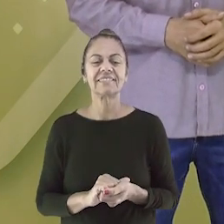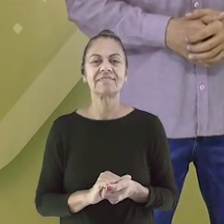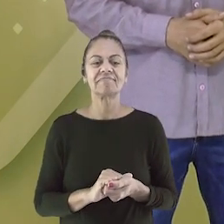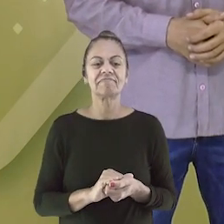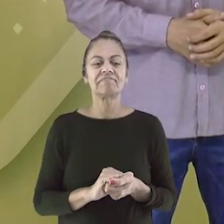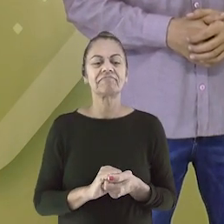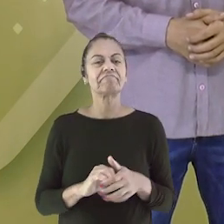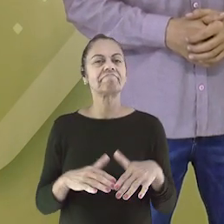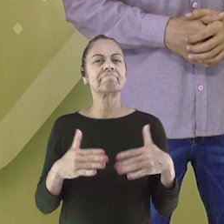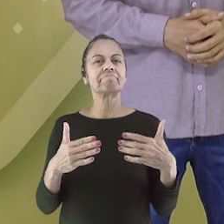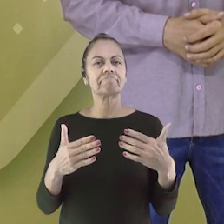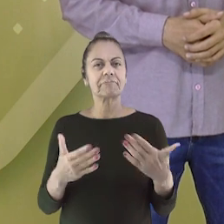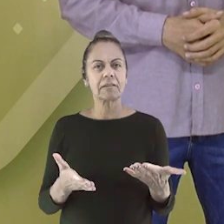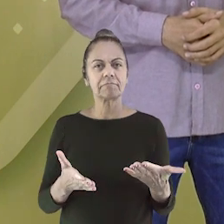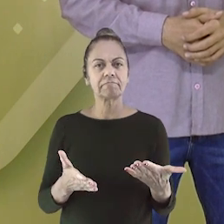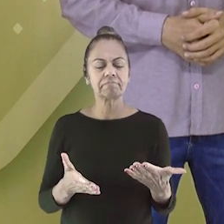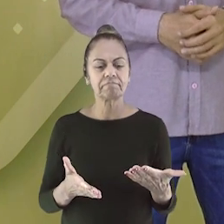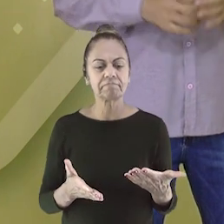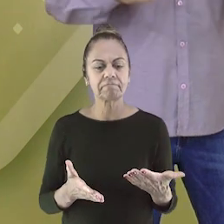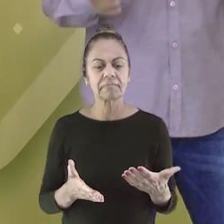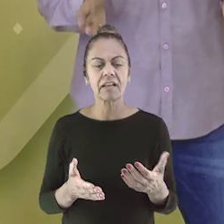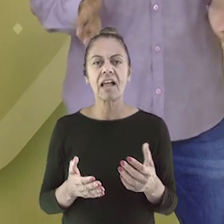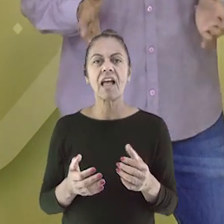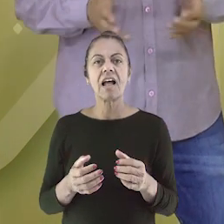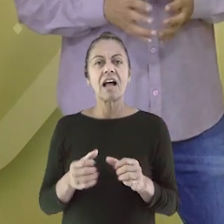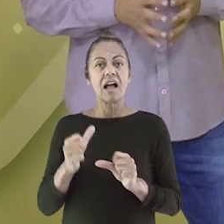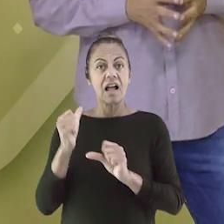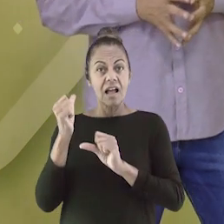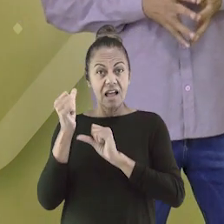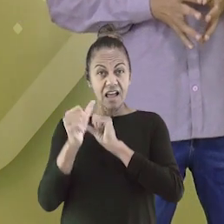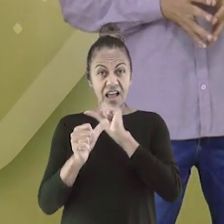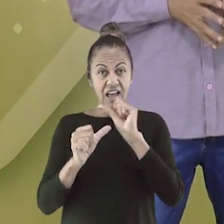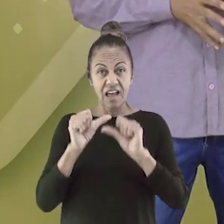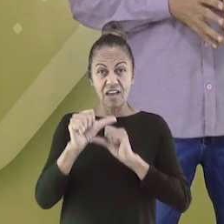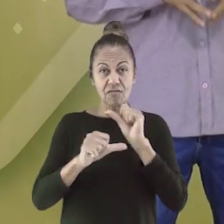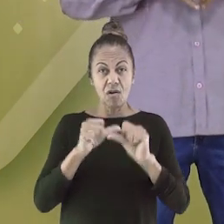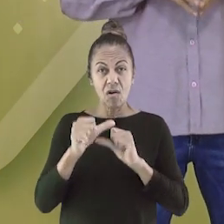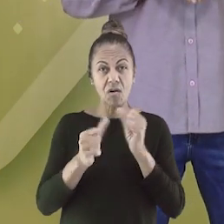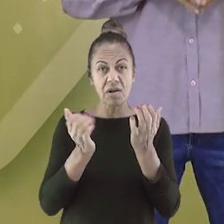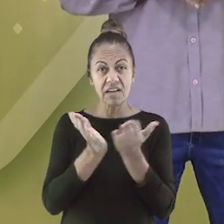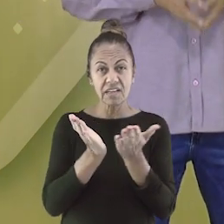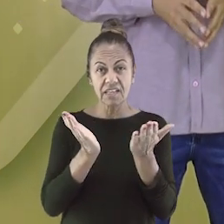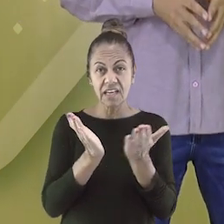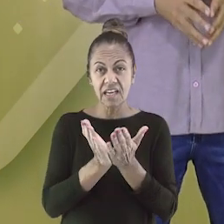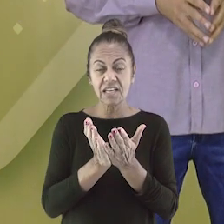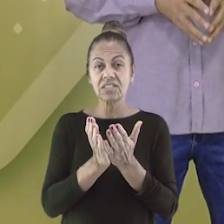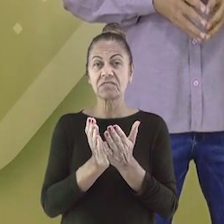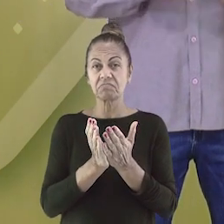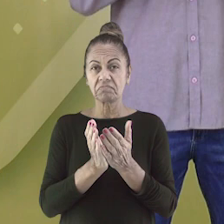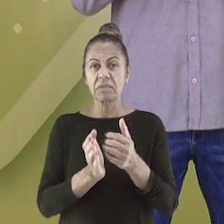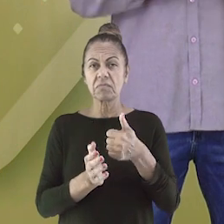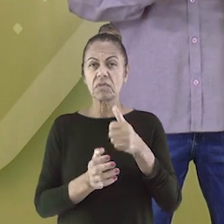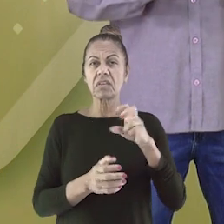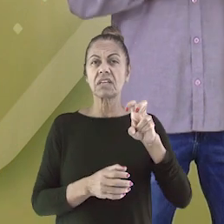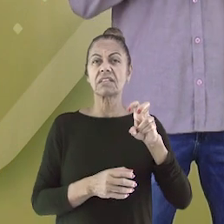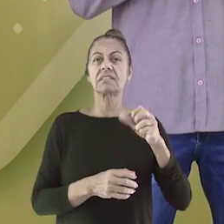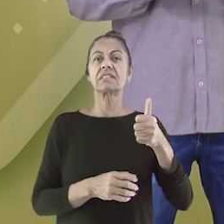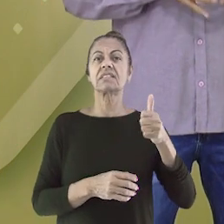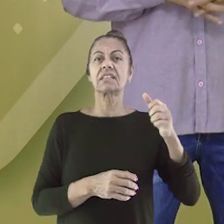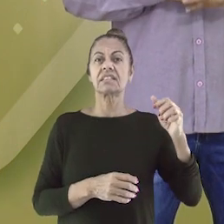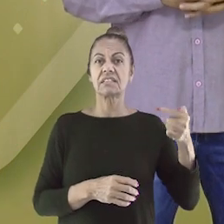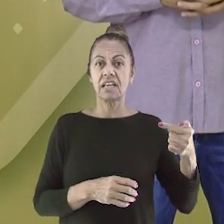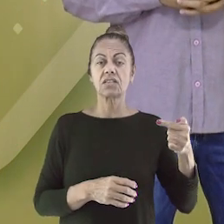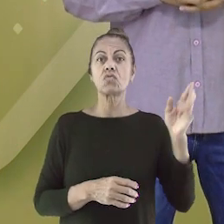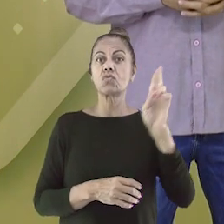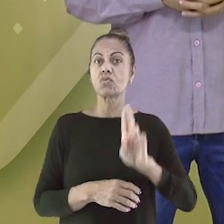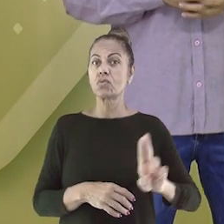letramento. Caramba, que legal. A Reforma Protestante, que iniciou em 1517, muito se